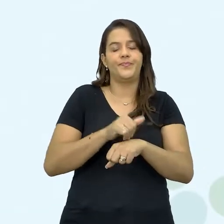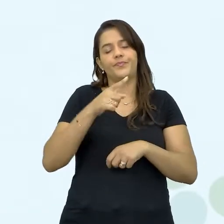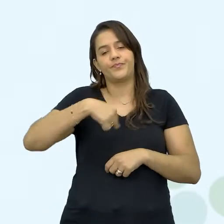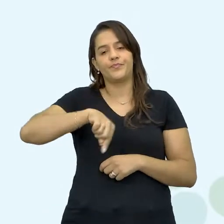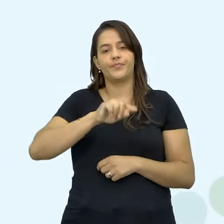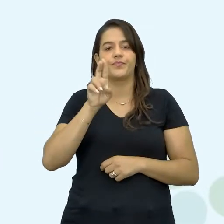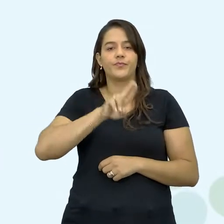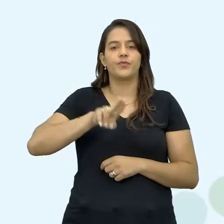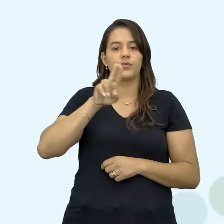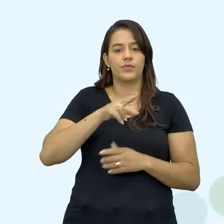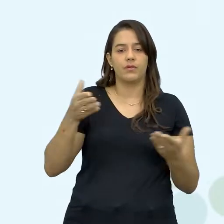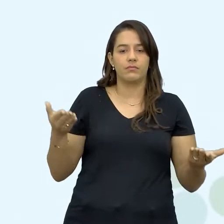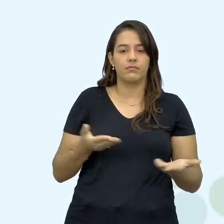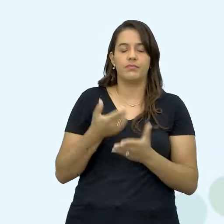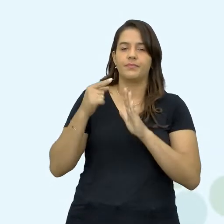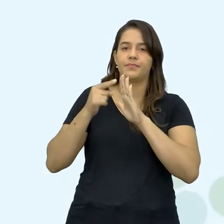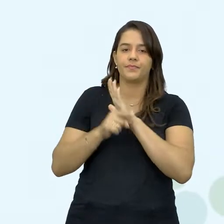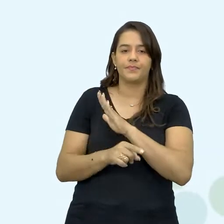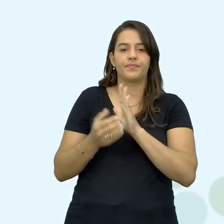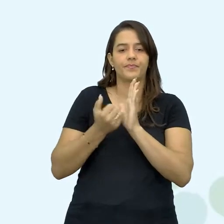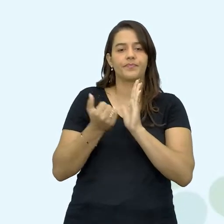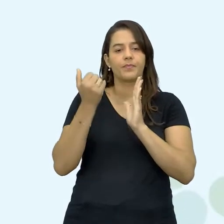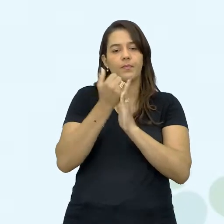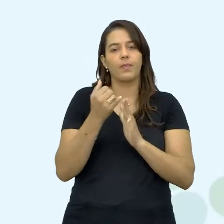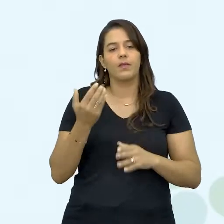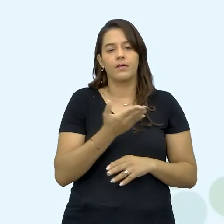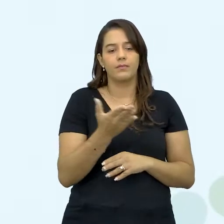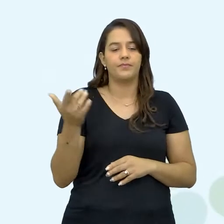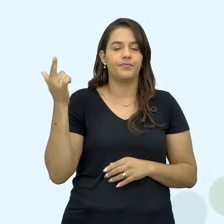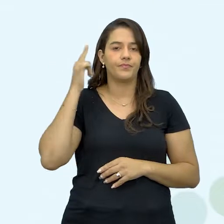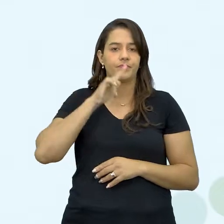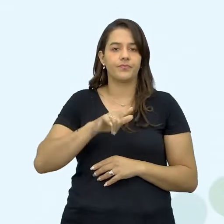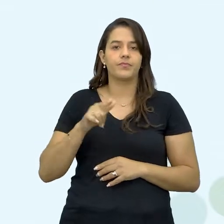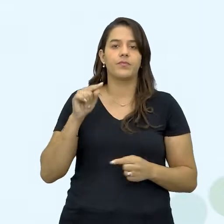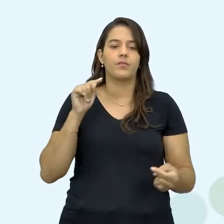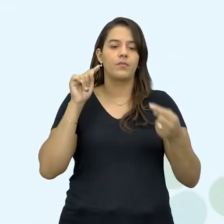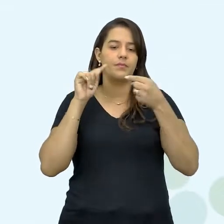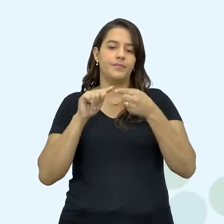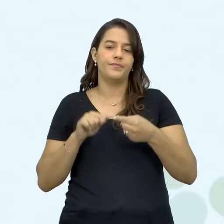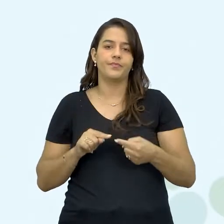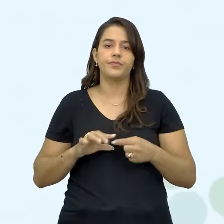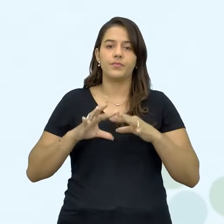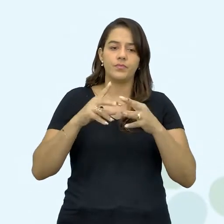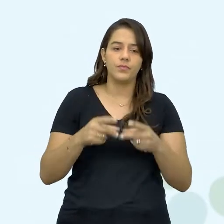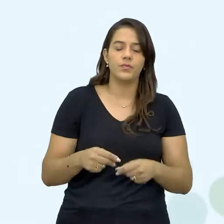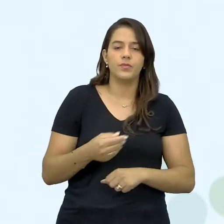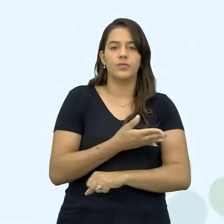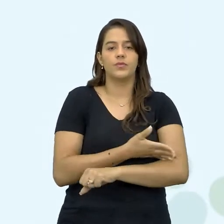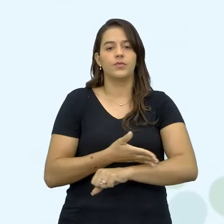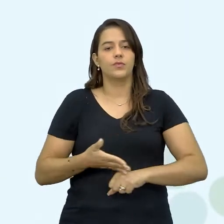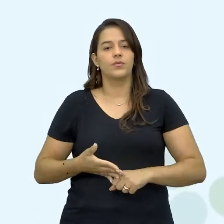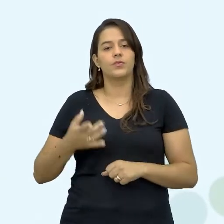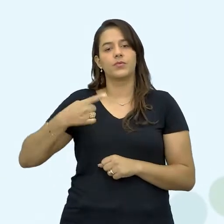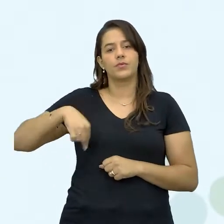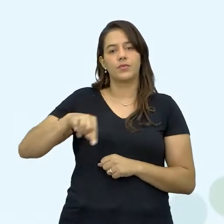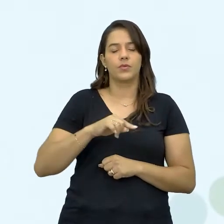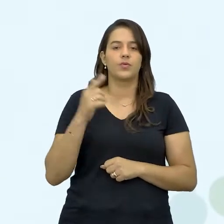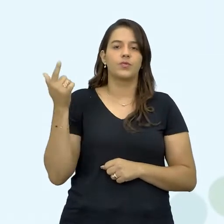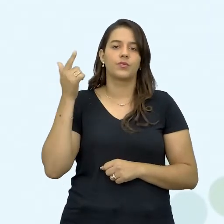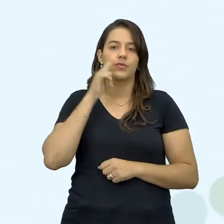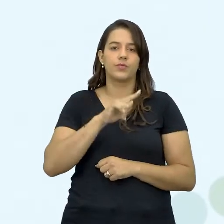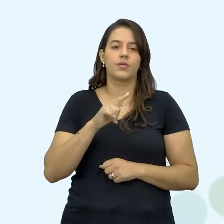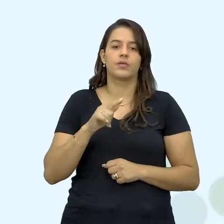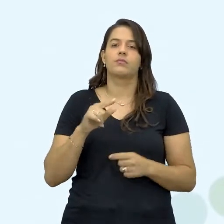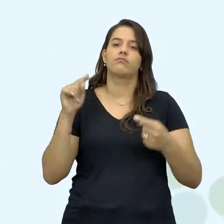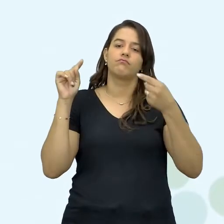durante esse aprofundamento de ciência da natureza para conseguir estar relacionando todos esses hábitos, tudo o que a gente vai conseguir traçar ali